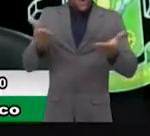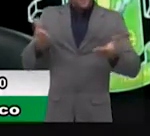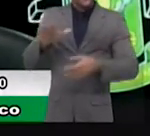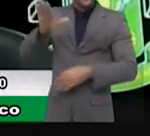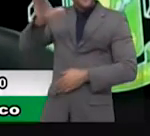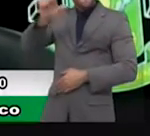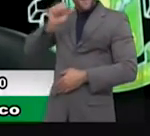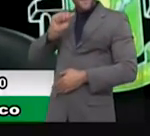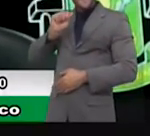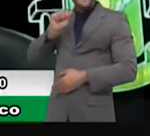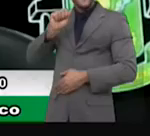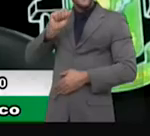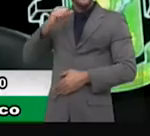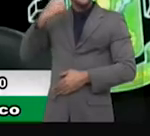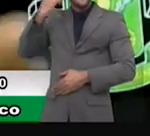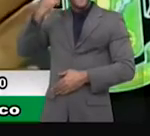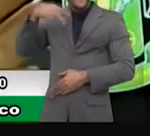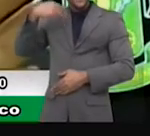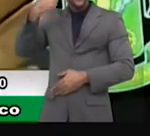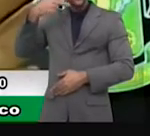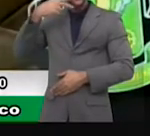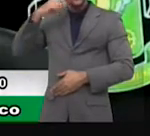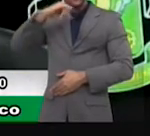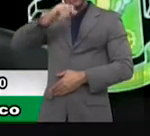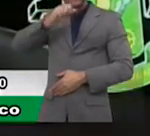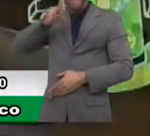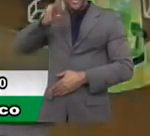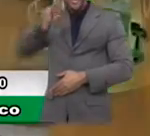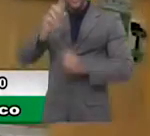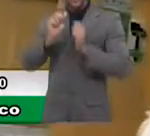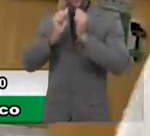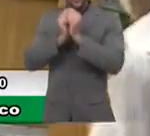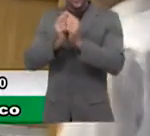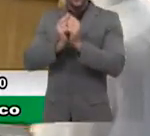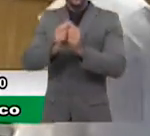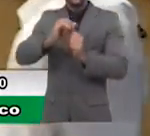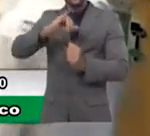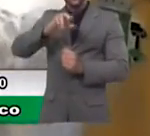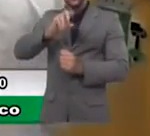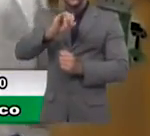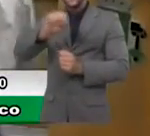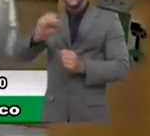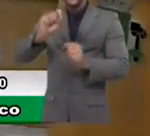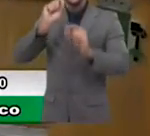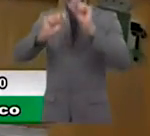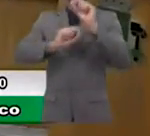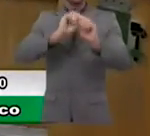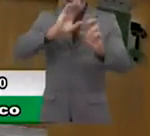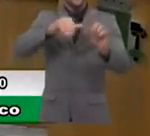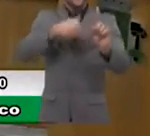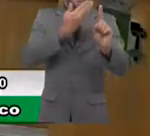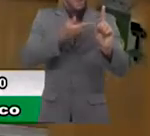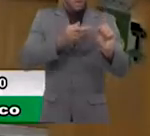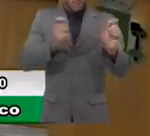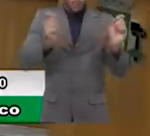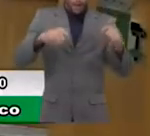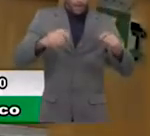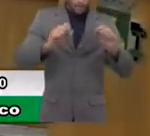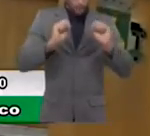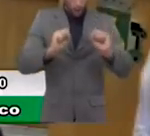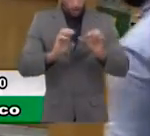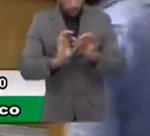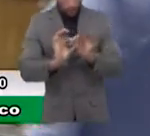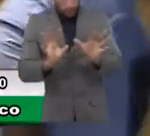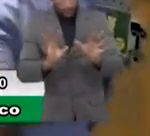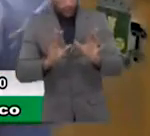pessoal. Ele está aqui no plenário, eu vou chamar ele aqui juntamente com o vereador Josias para a gente fazer essa homenagem aqui. Vossa Excelência me permite fazer isso?